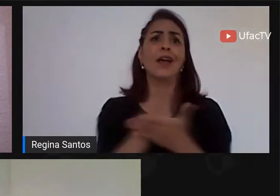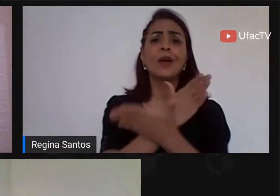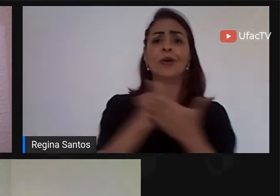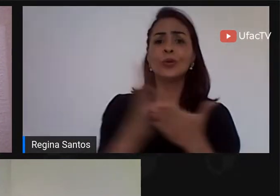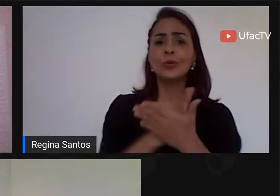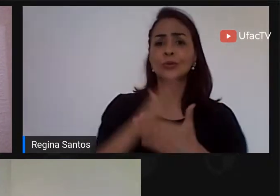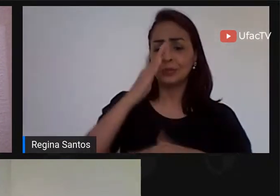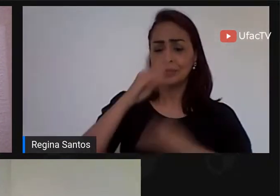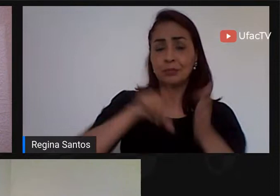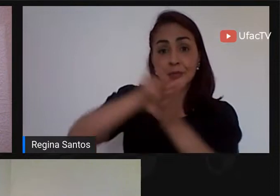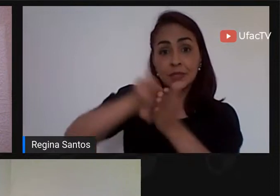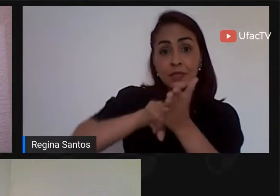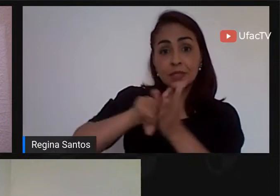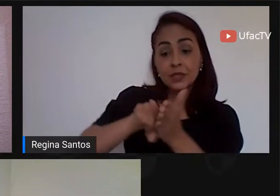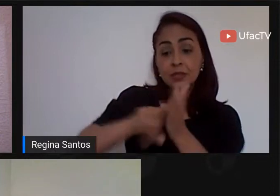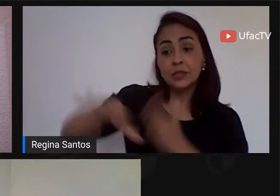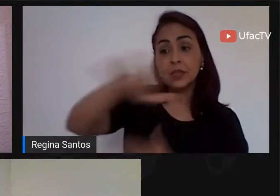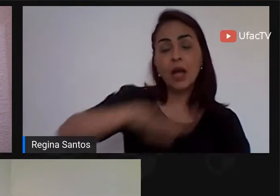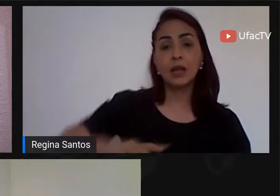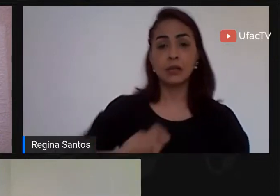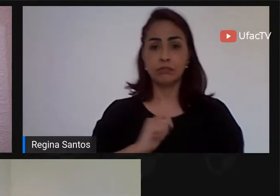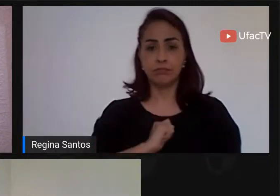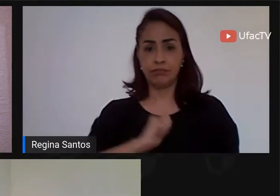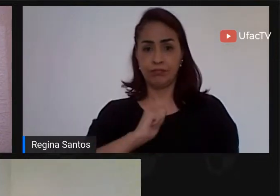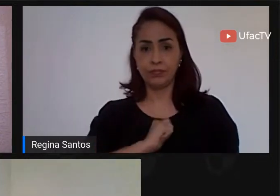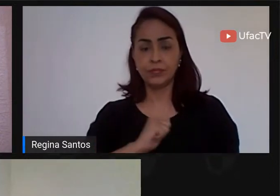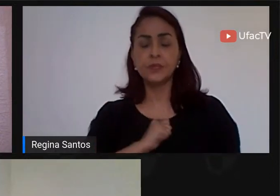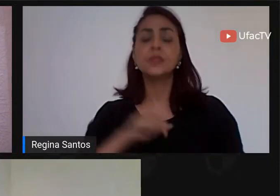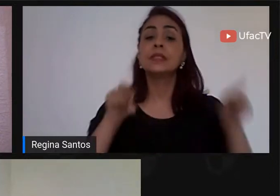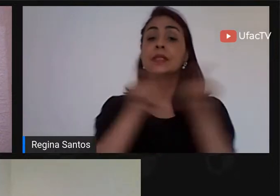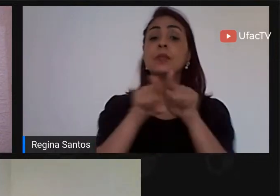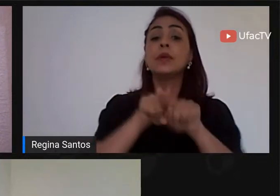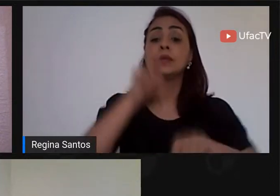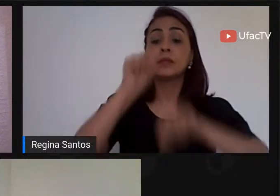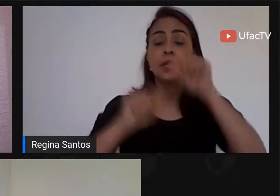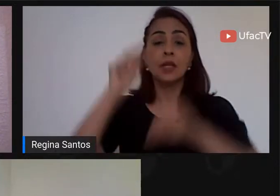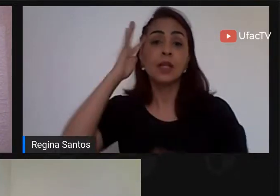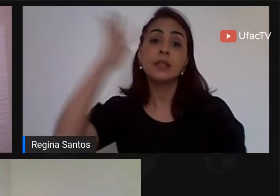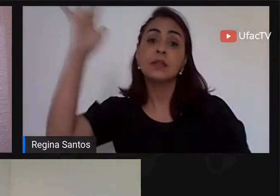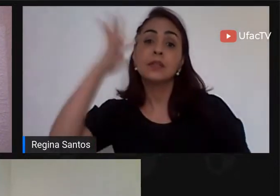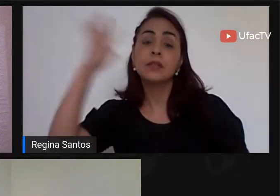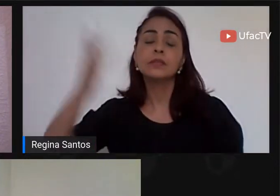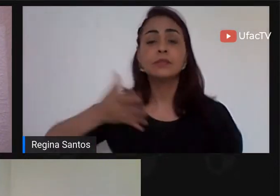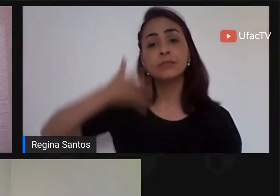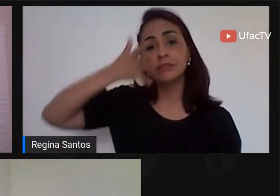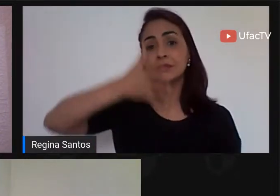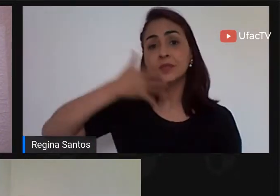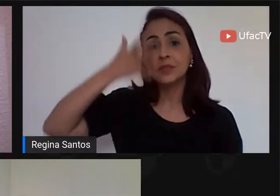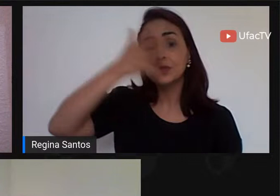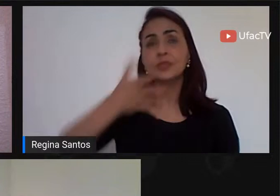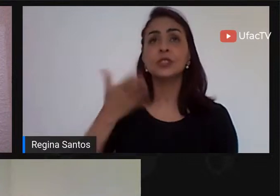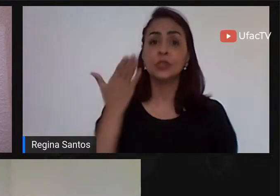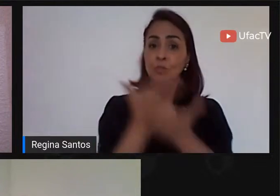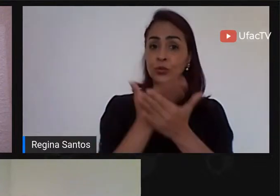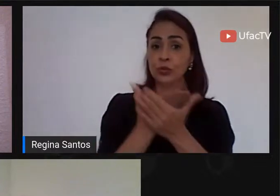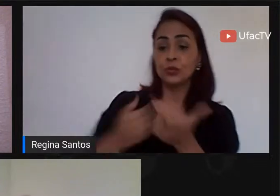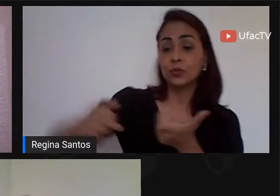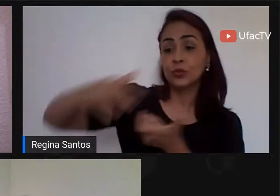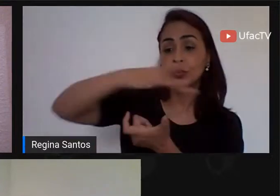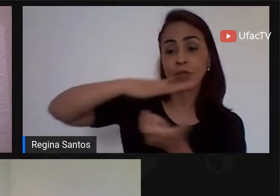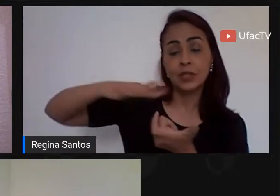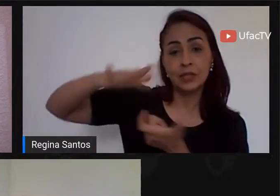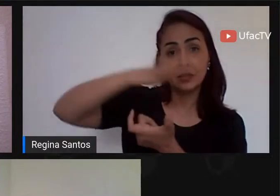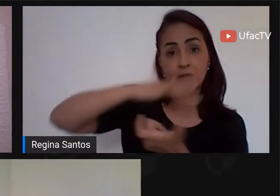na área das teorias discursivas, os novos estudos do letramento, tendem a desmistificar